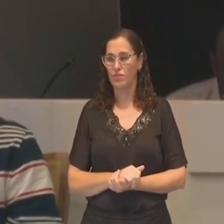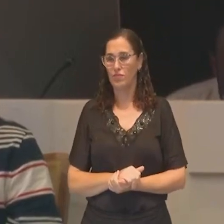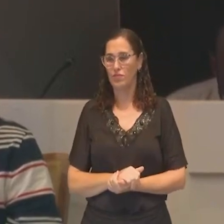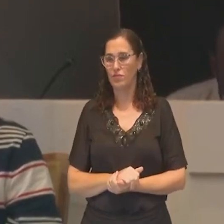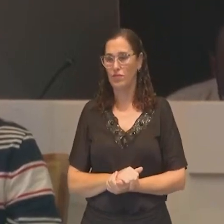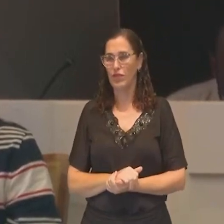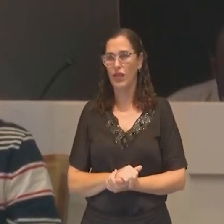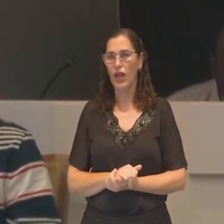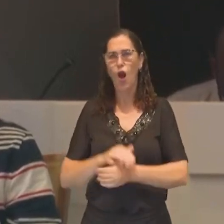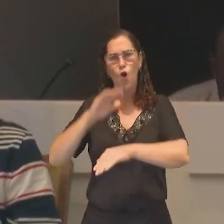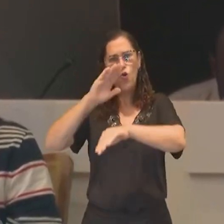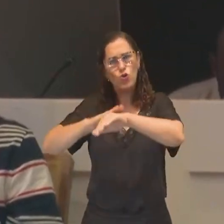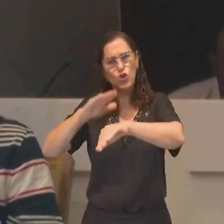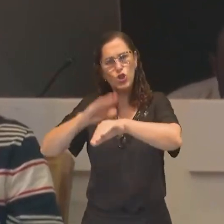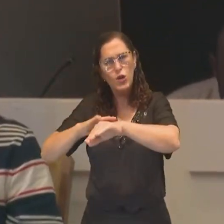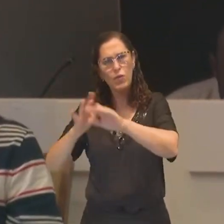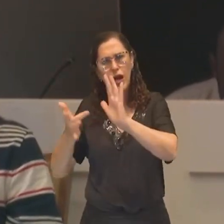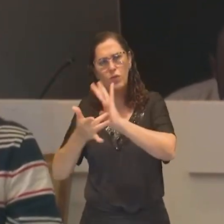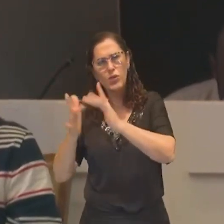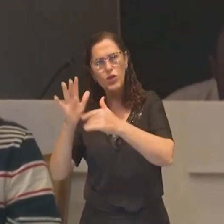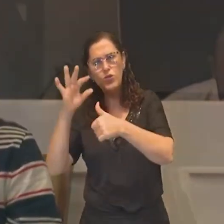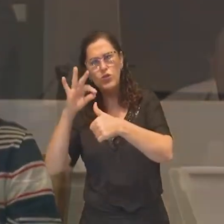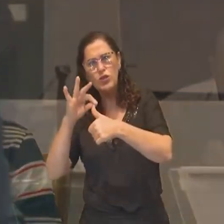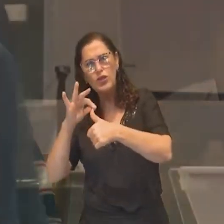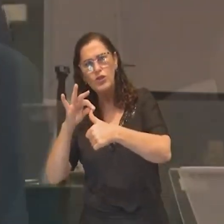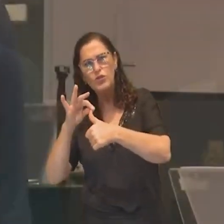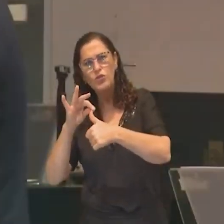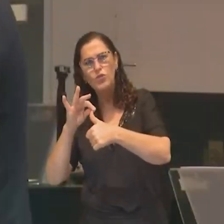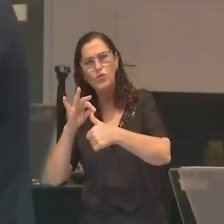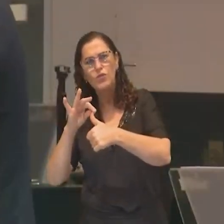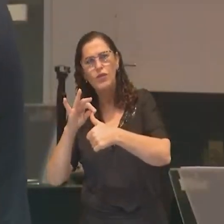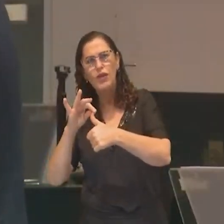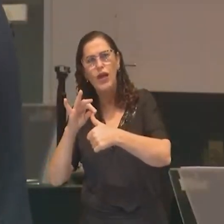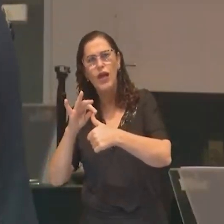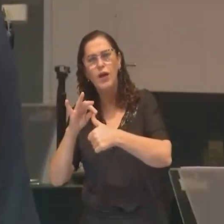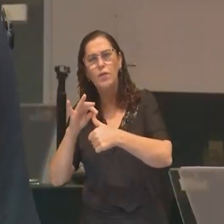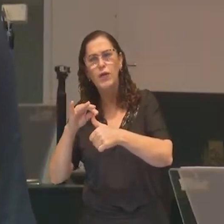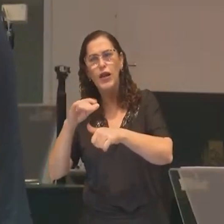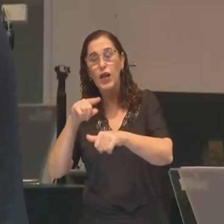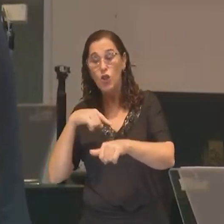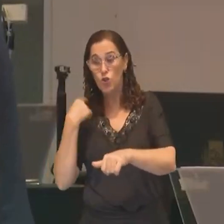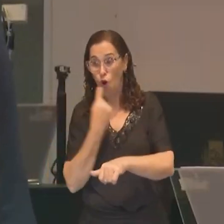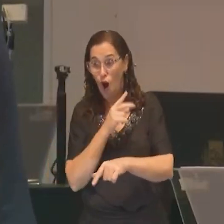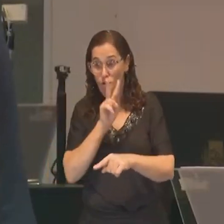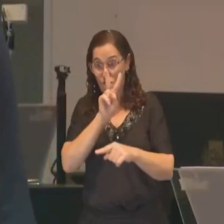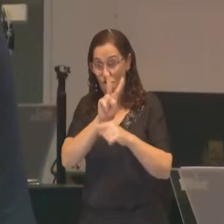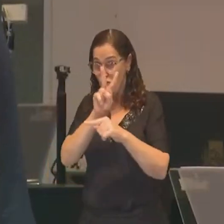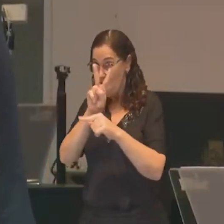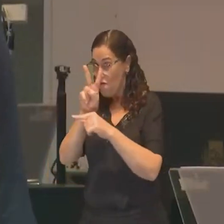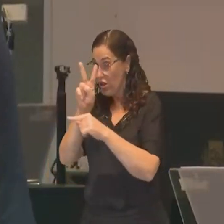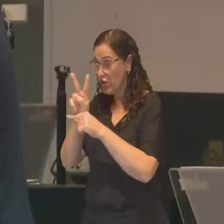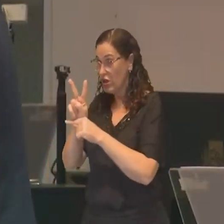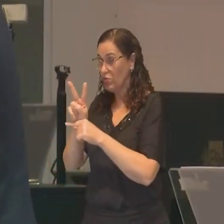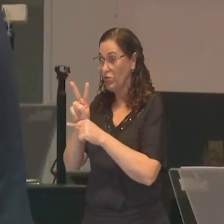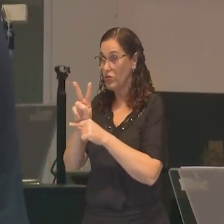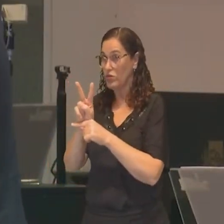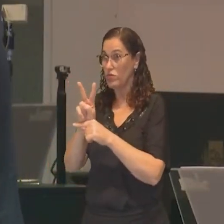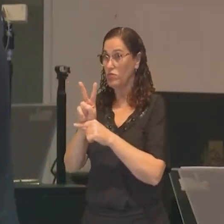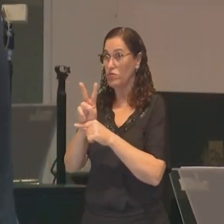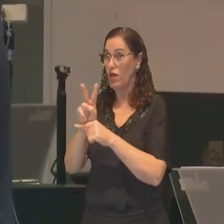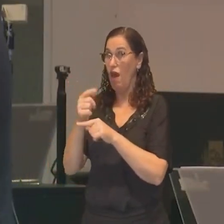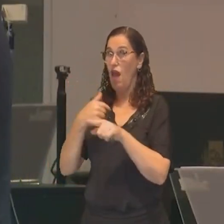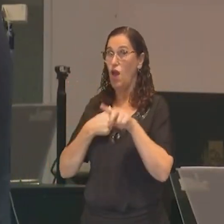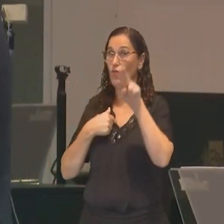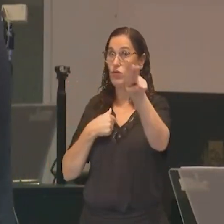O chamado, portanto, de Cristo é para uma vigilância de que não sejamos eu e